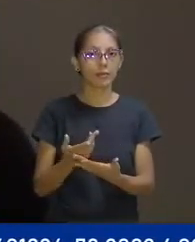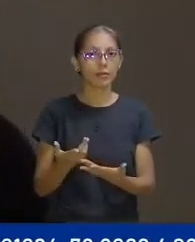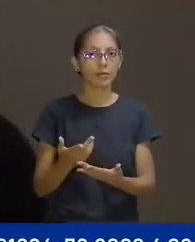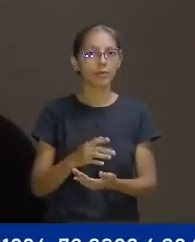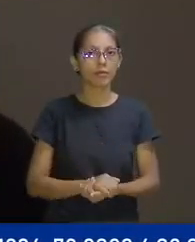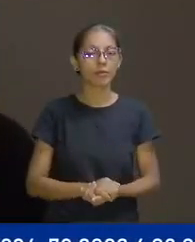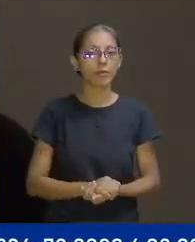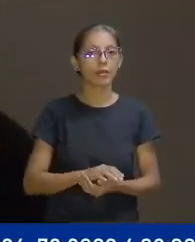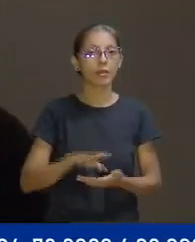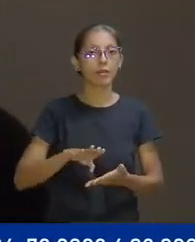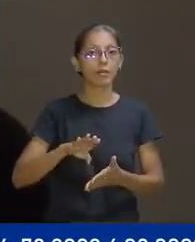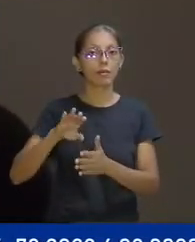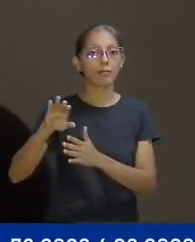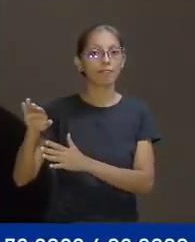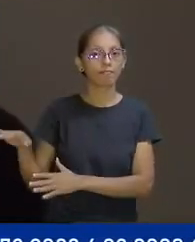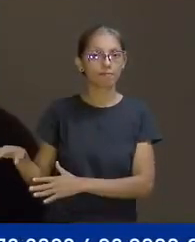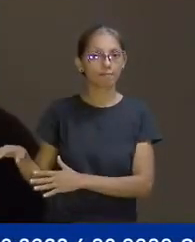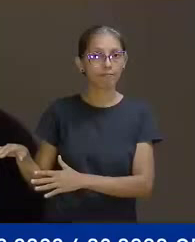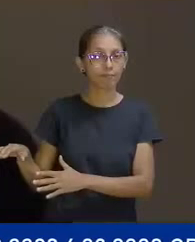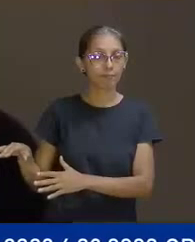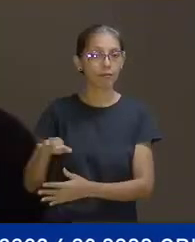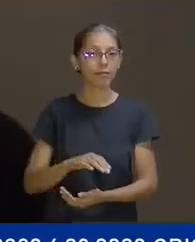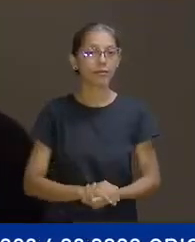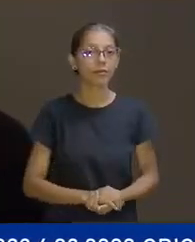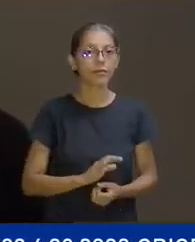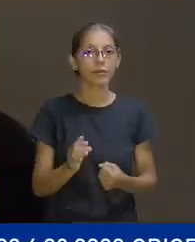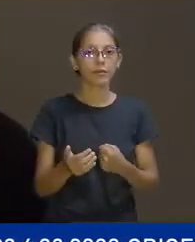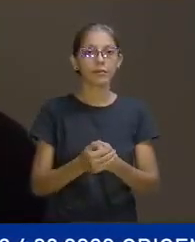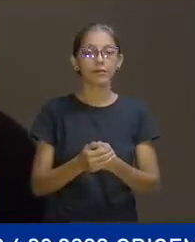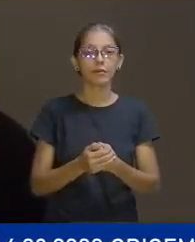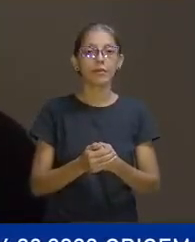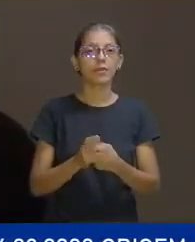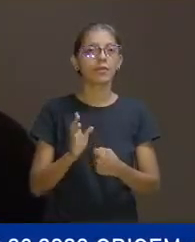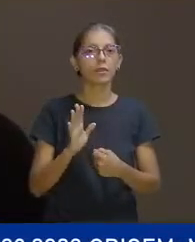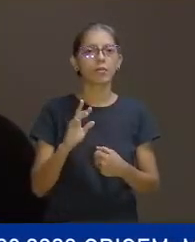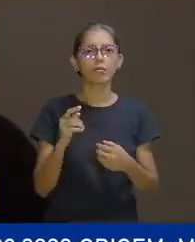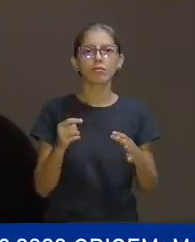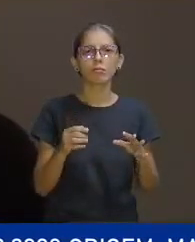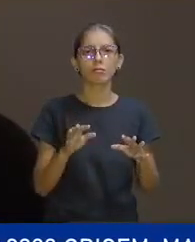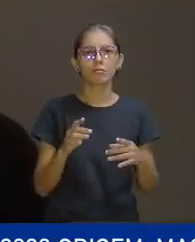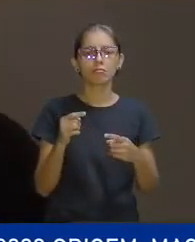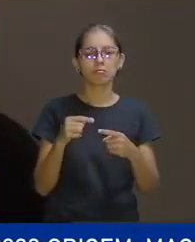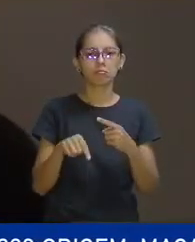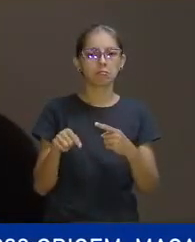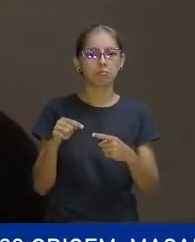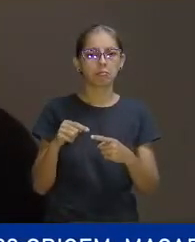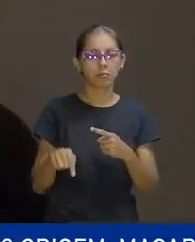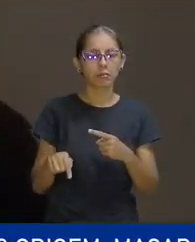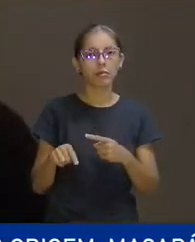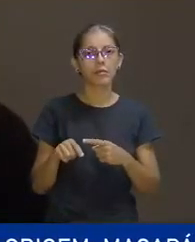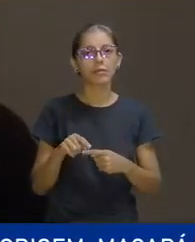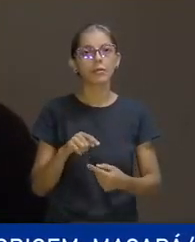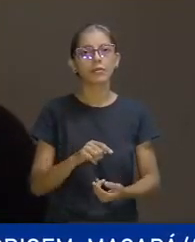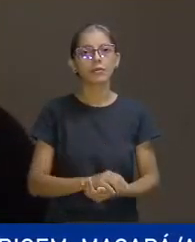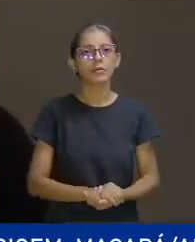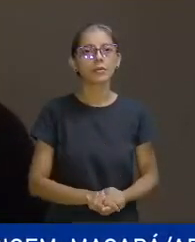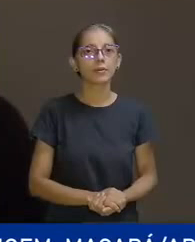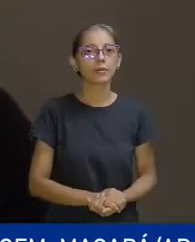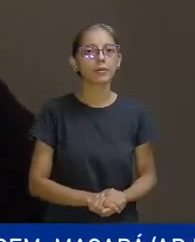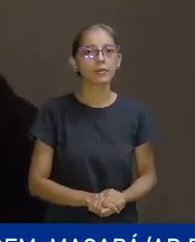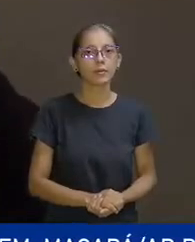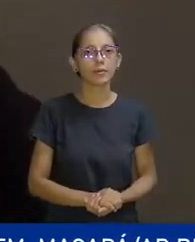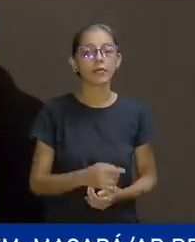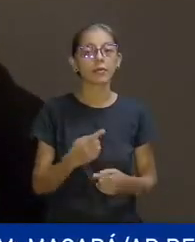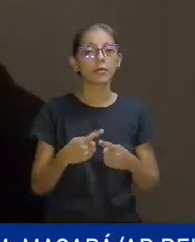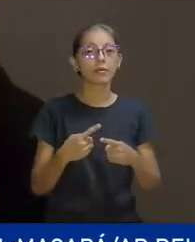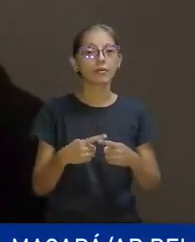devidamente afastadas. Todavia, não por ausência, né, de aplicação desses precedentes do TSE ou por uma negativa de incidência